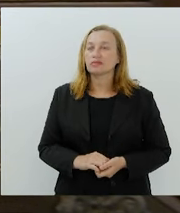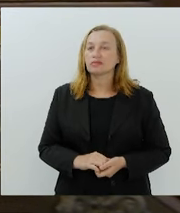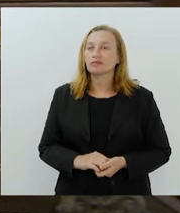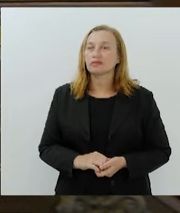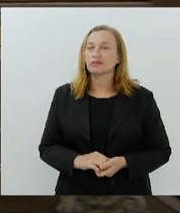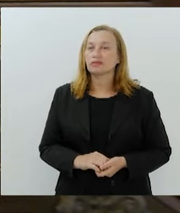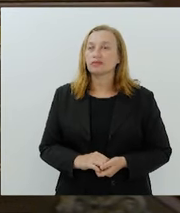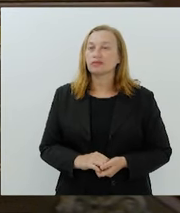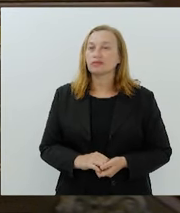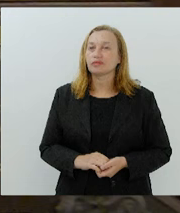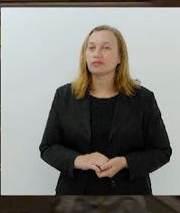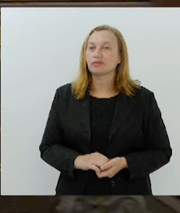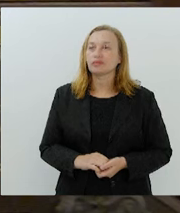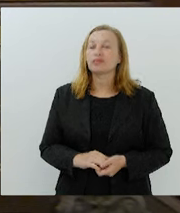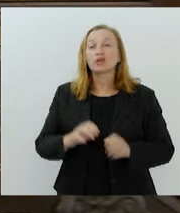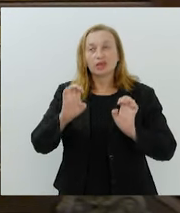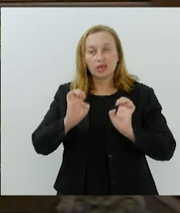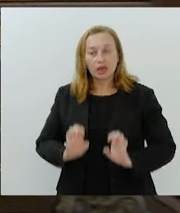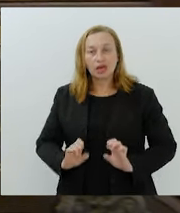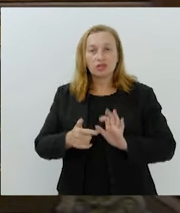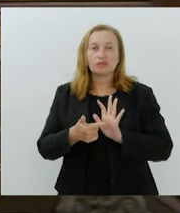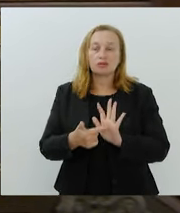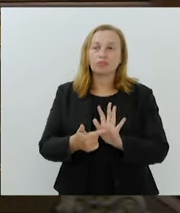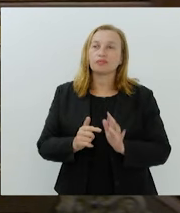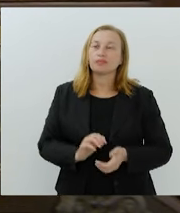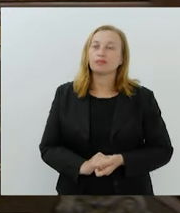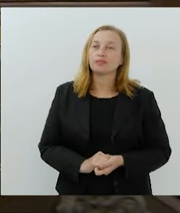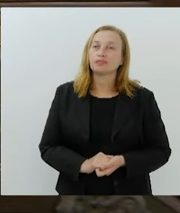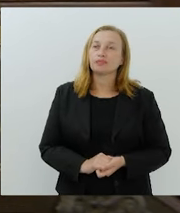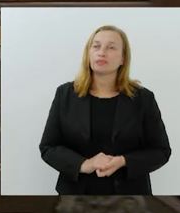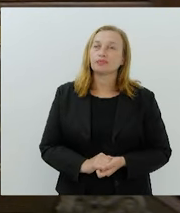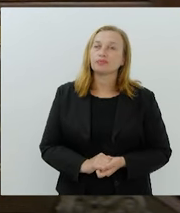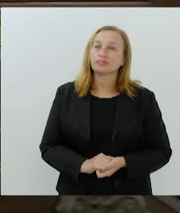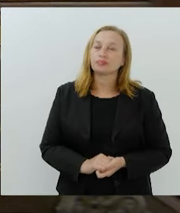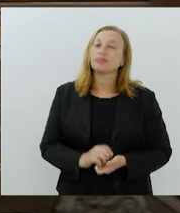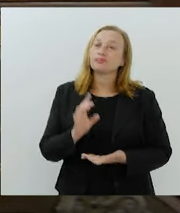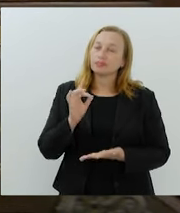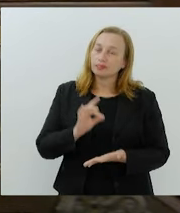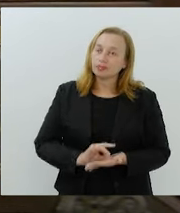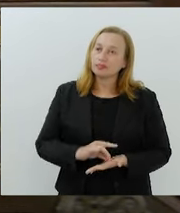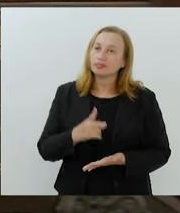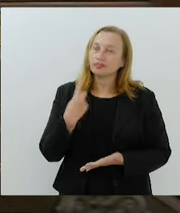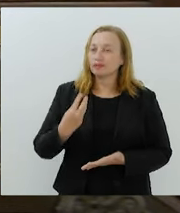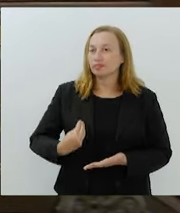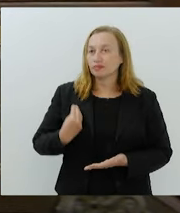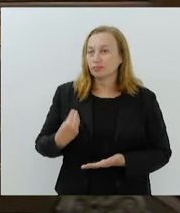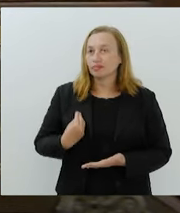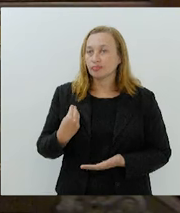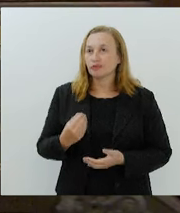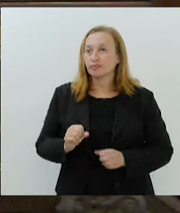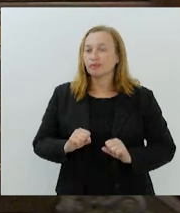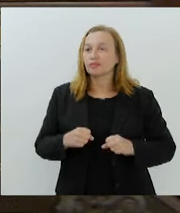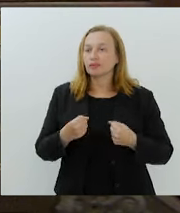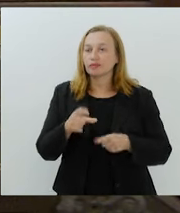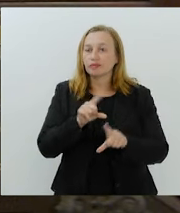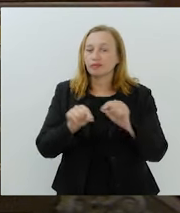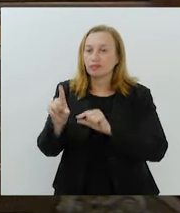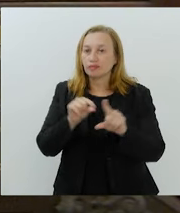É o que a ética impõe. A percepção da realidade que vivemos determina escolhas que